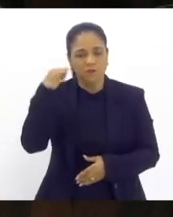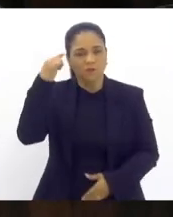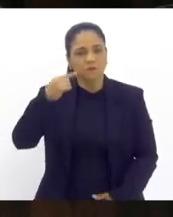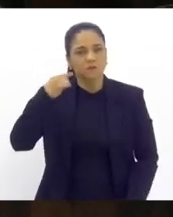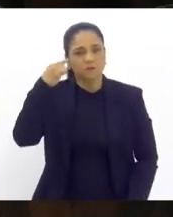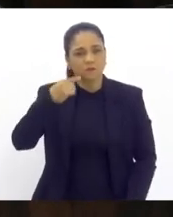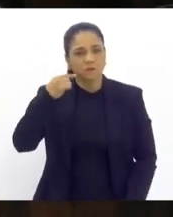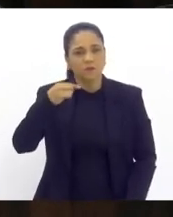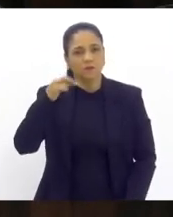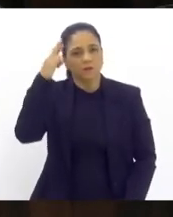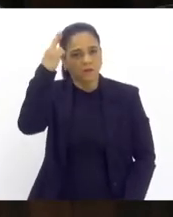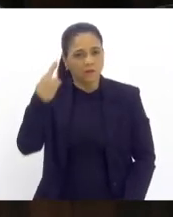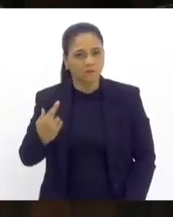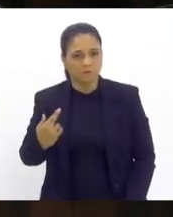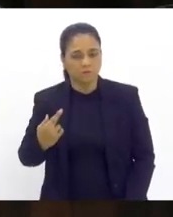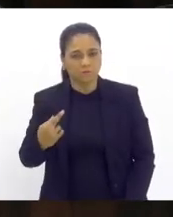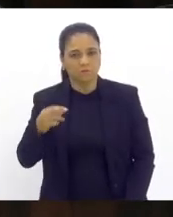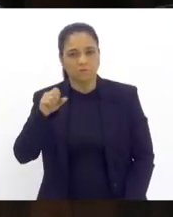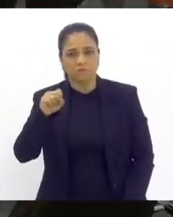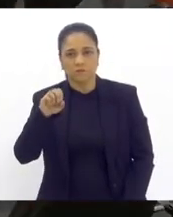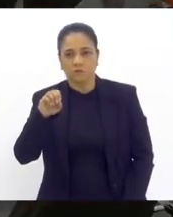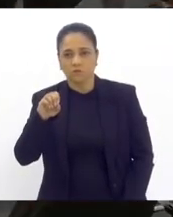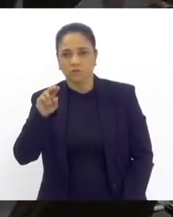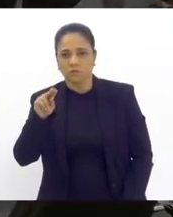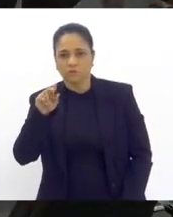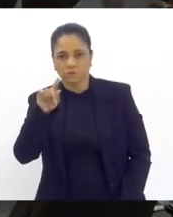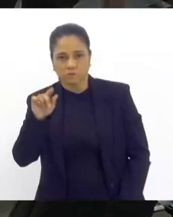Deputada Renata Souza.